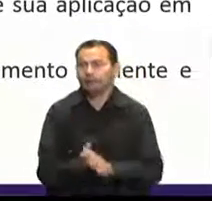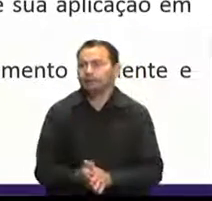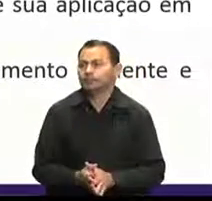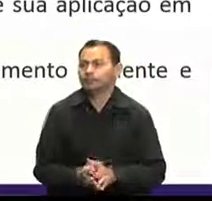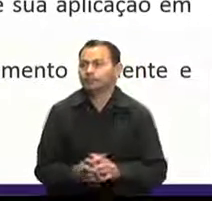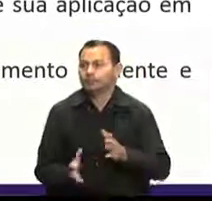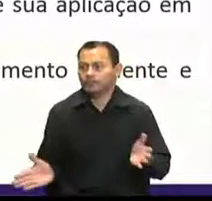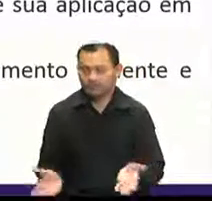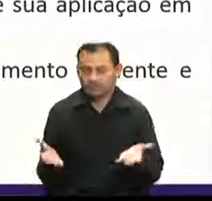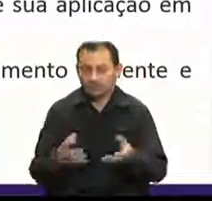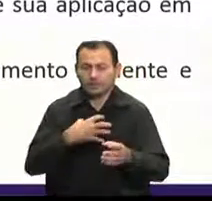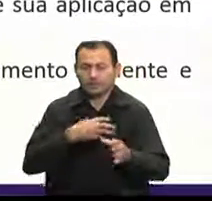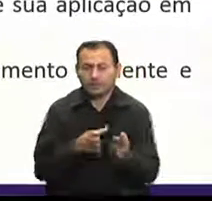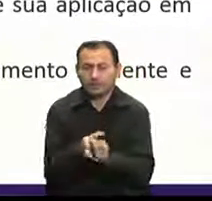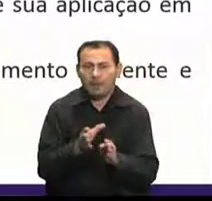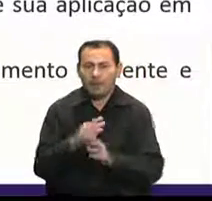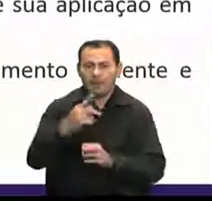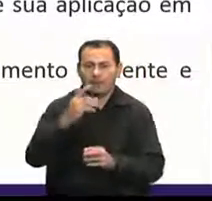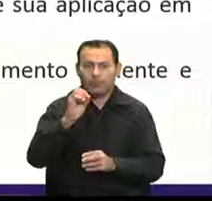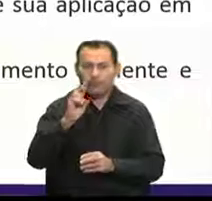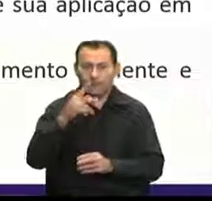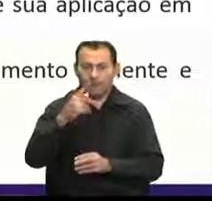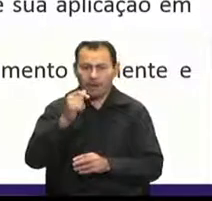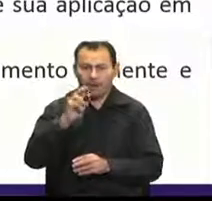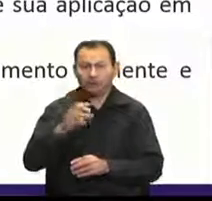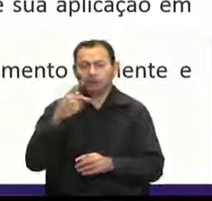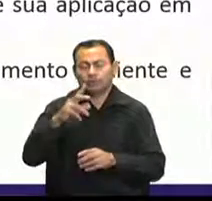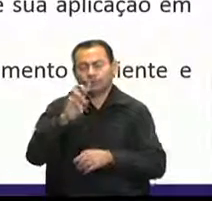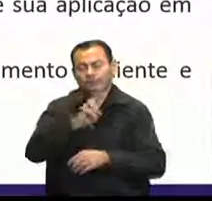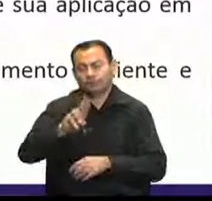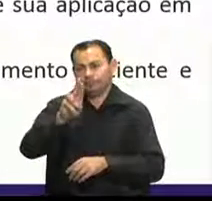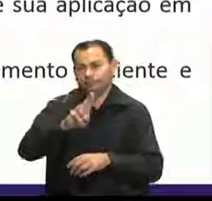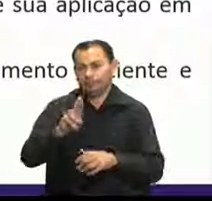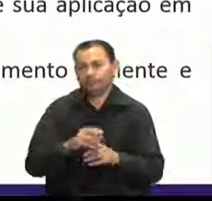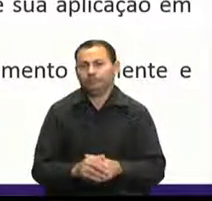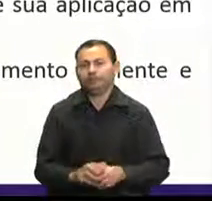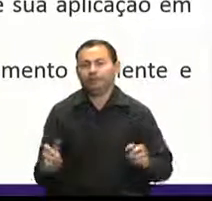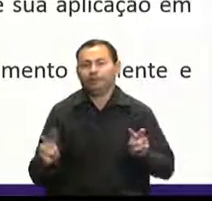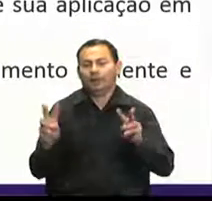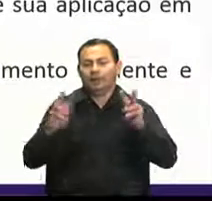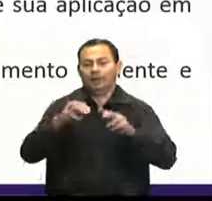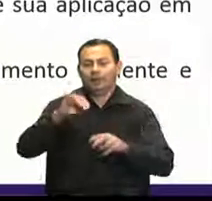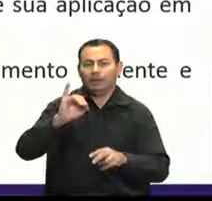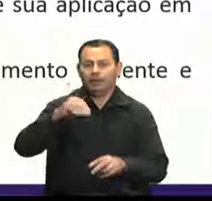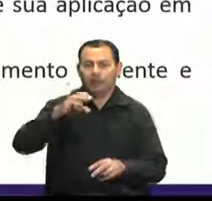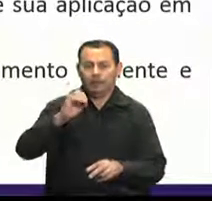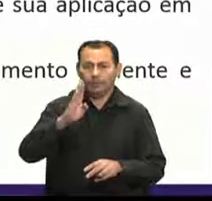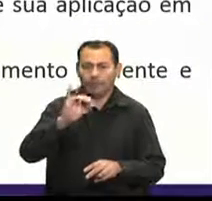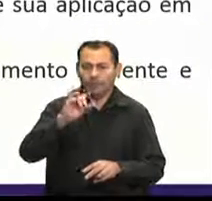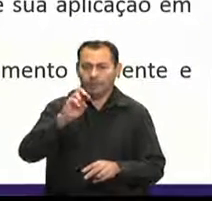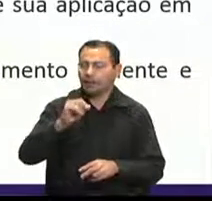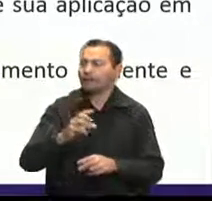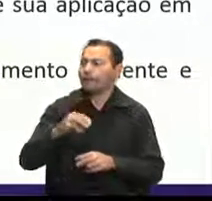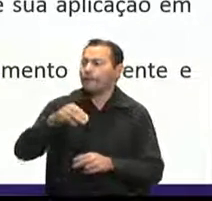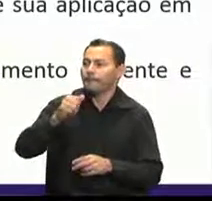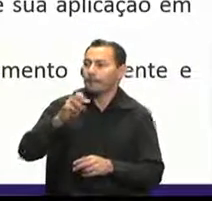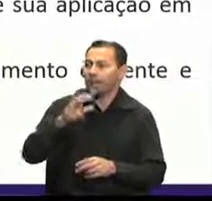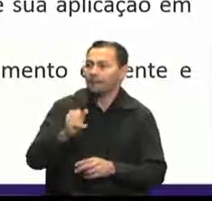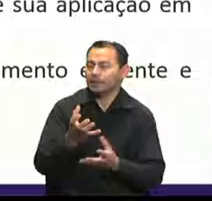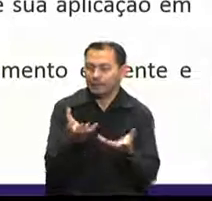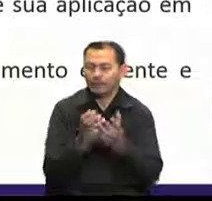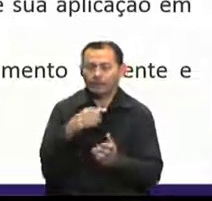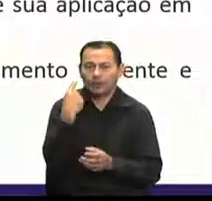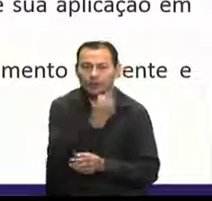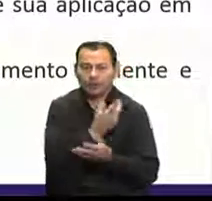estimular a formação de poupança e sua aplicação em valores mobiliários que é isso que mostra que é muitas vezes